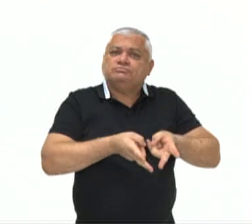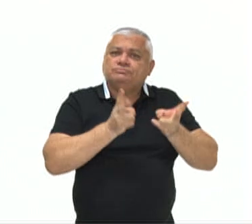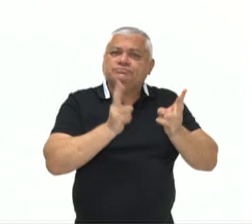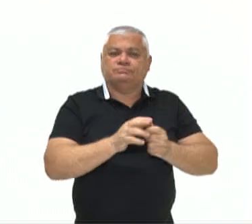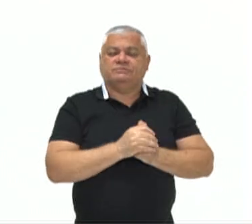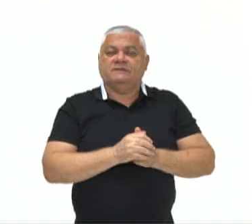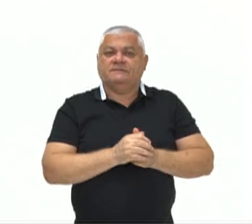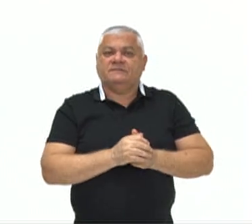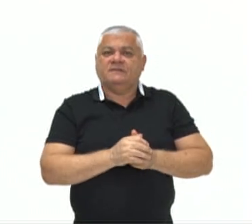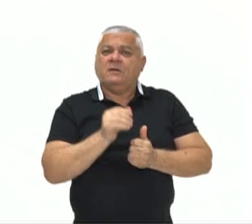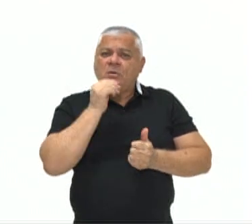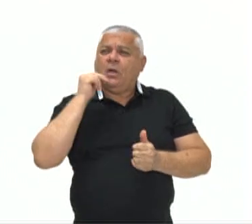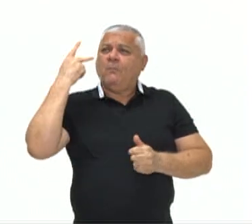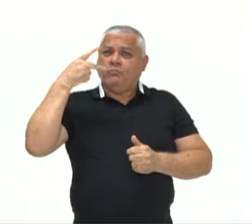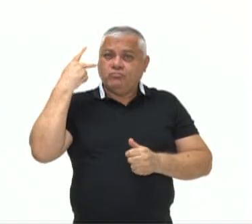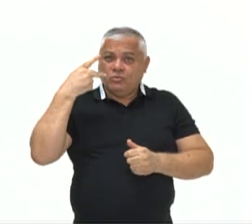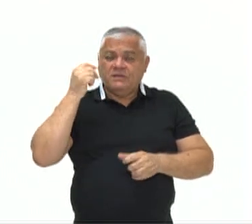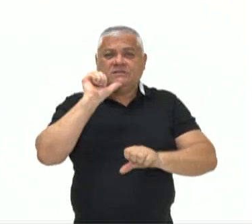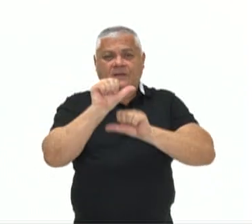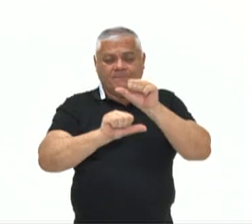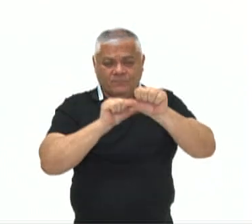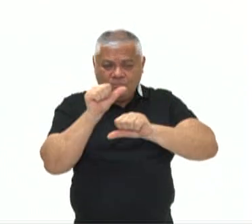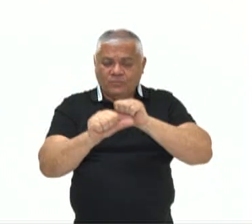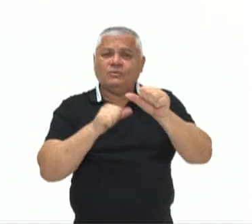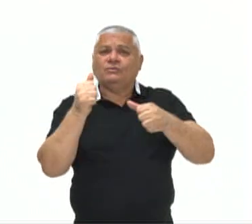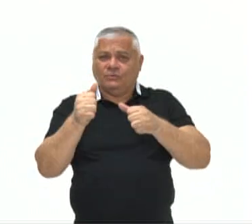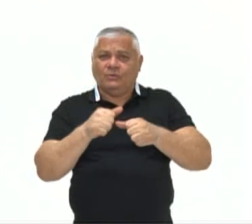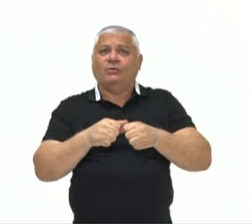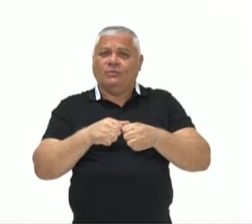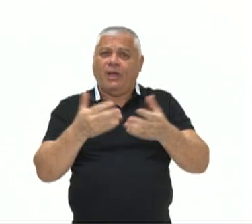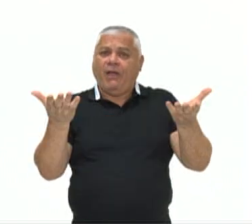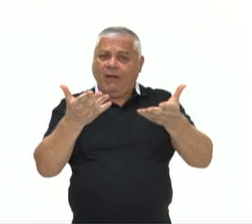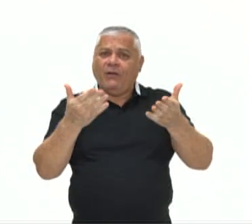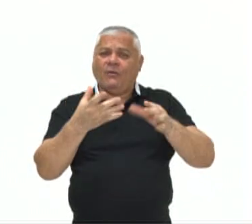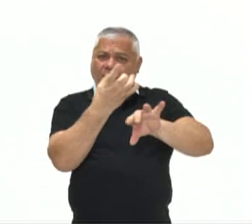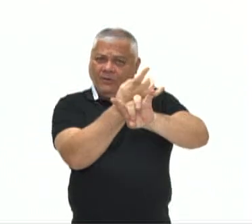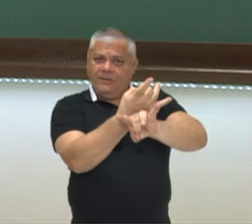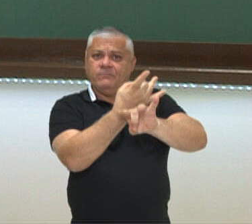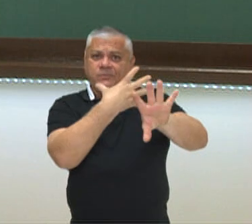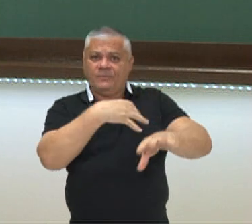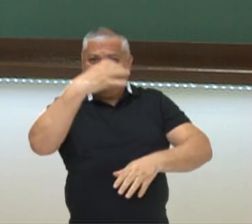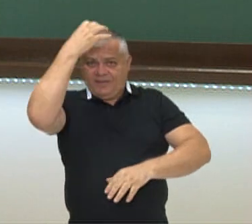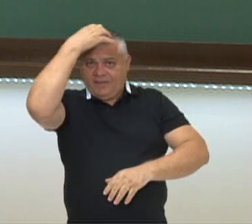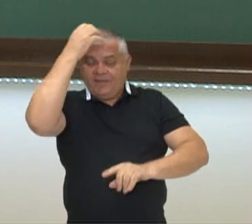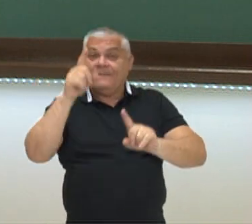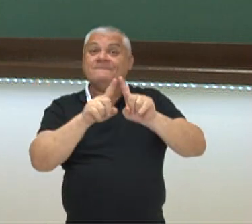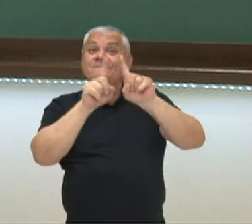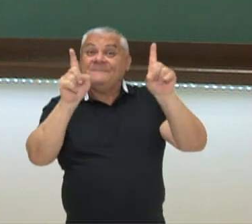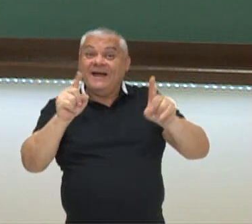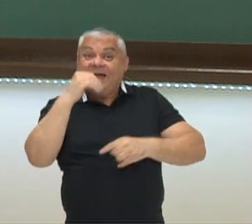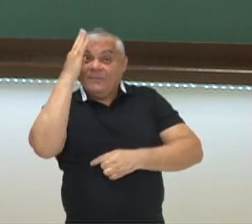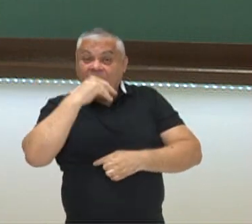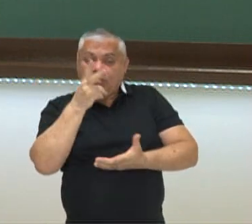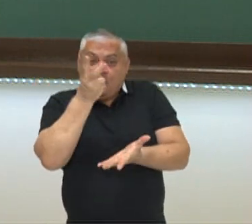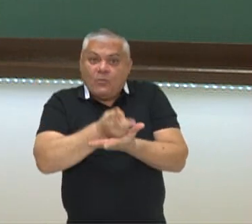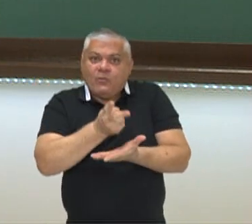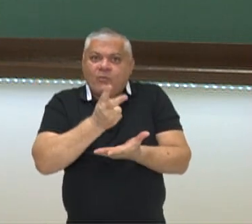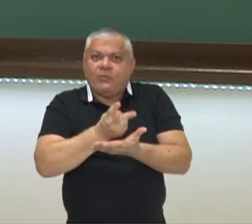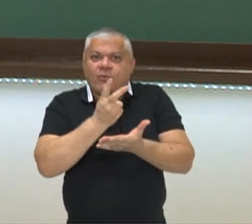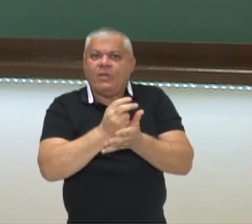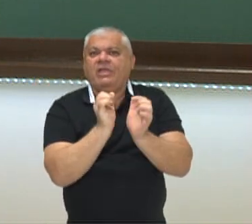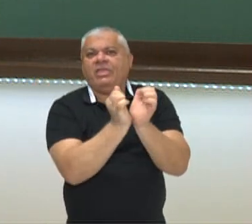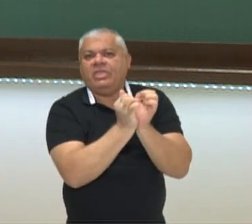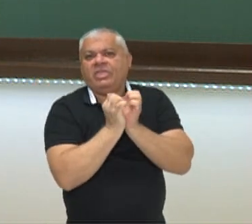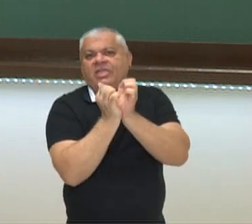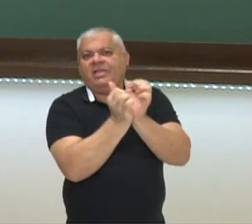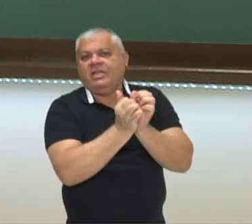interessante, né? Baseada na escravidão e na grande propriedade agrária. Então, né, mudou-se a estrutura política,